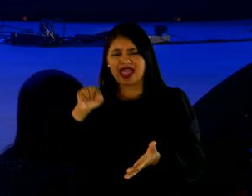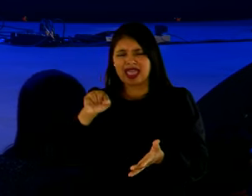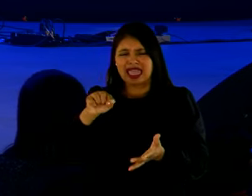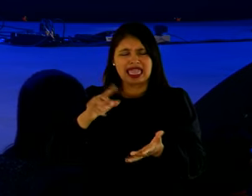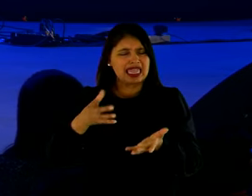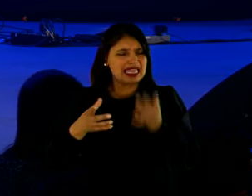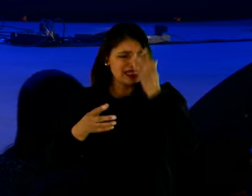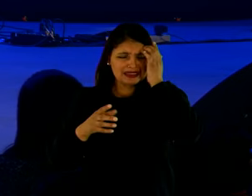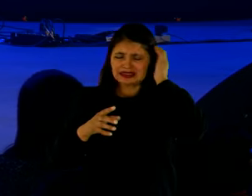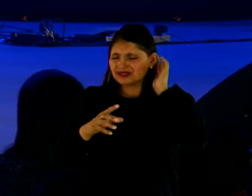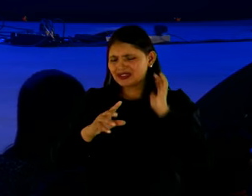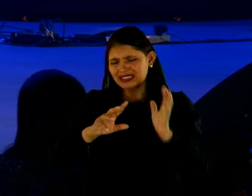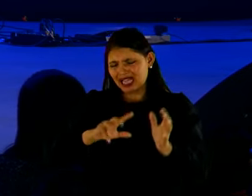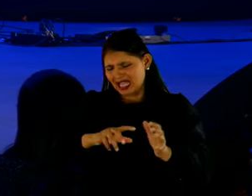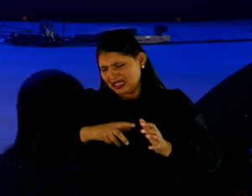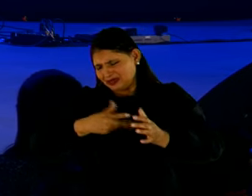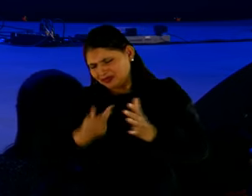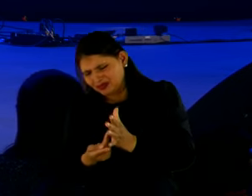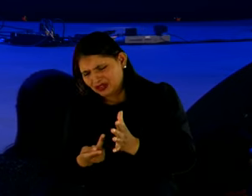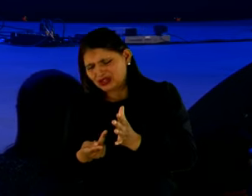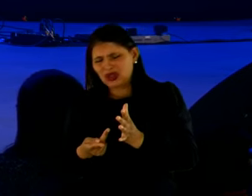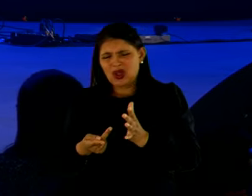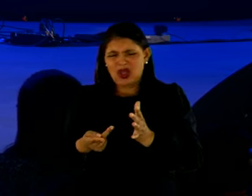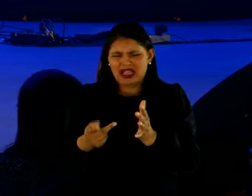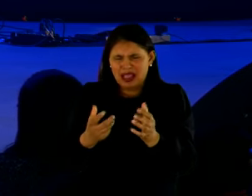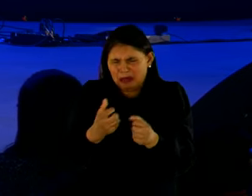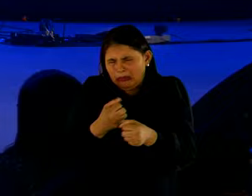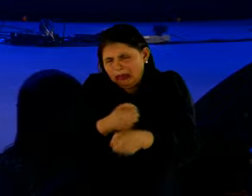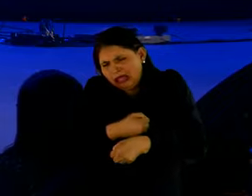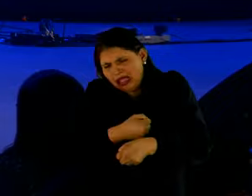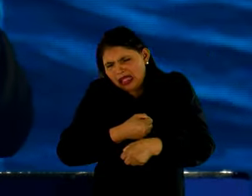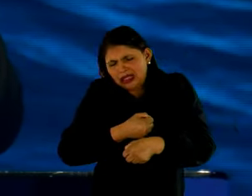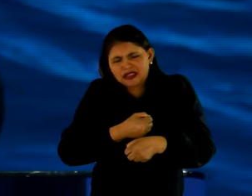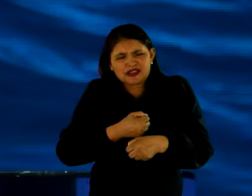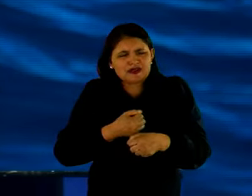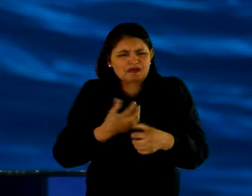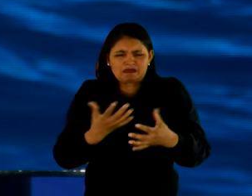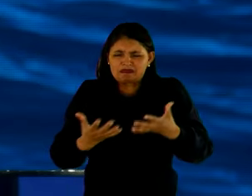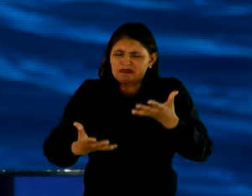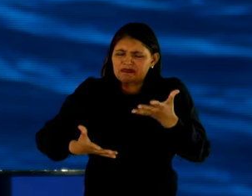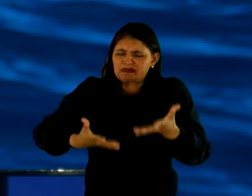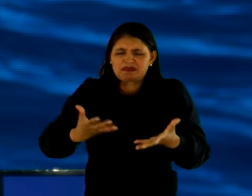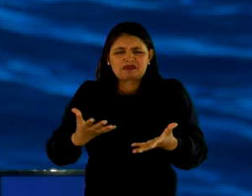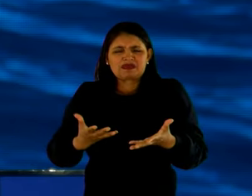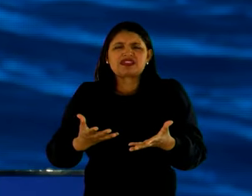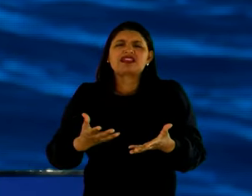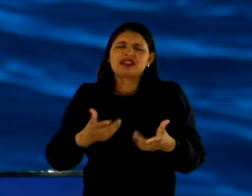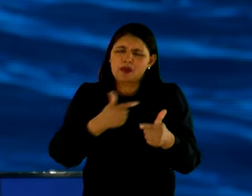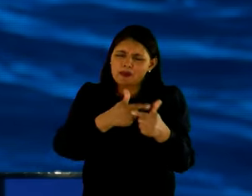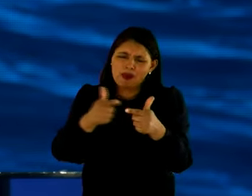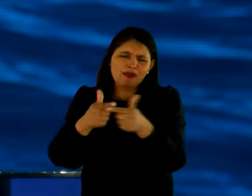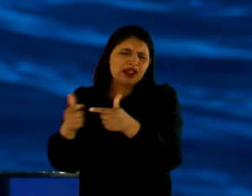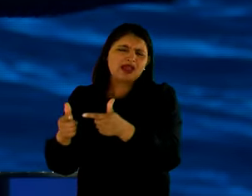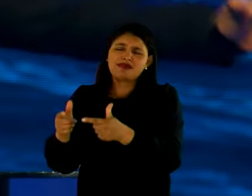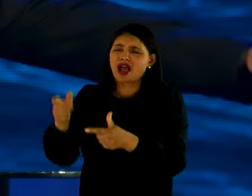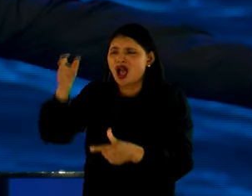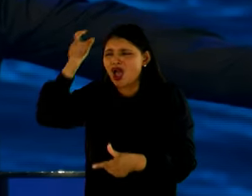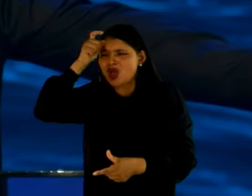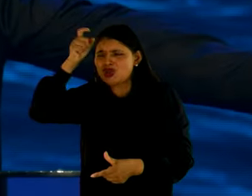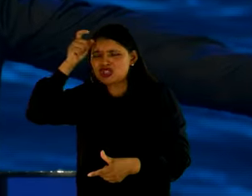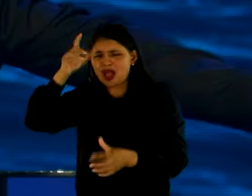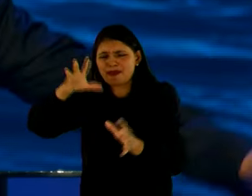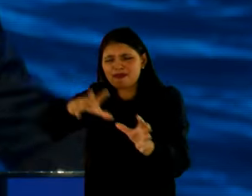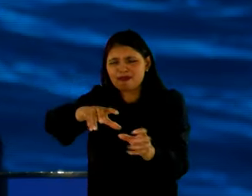contorce como cobra e ele espuma a boca e o inimigo joga ele no fogo